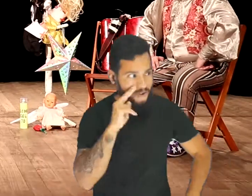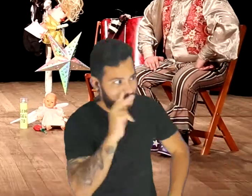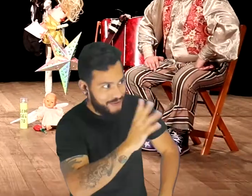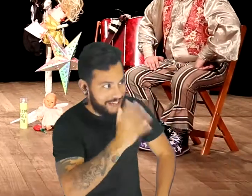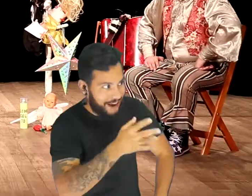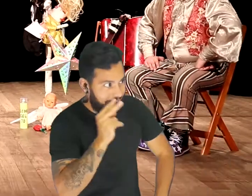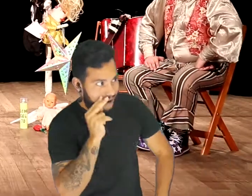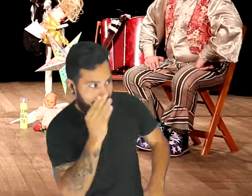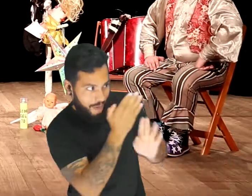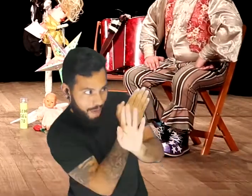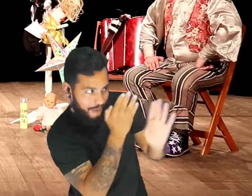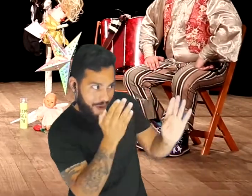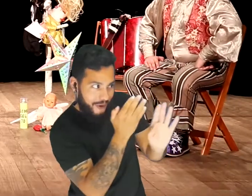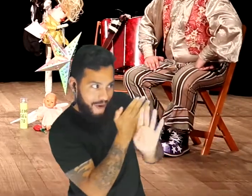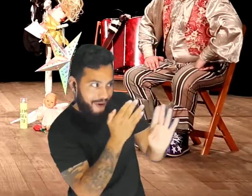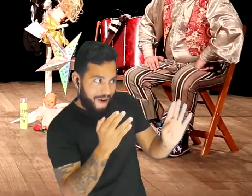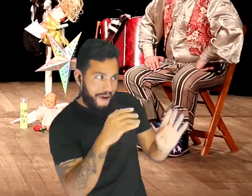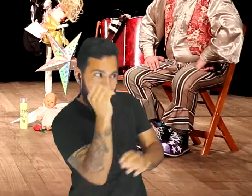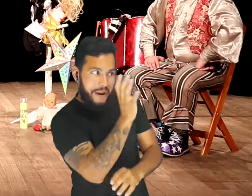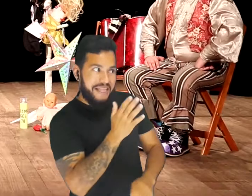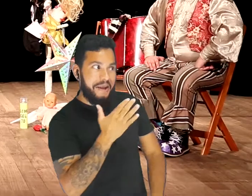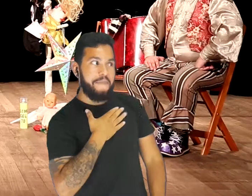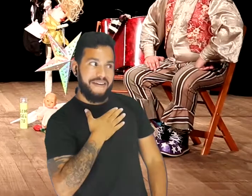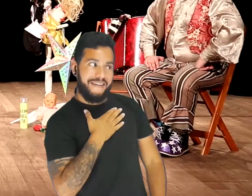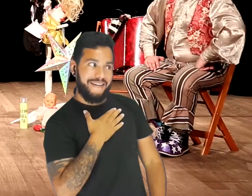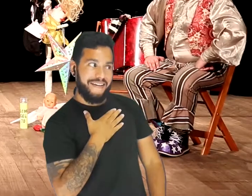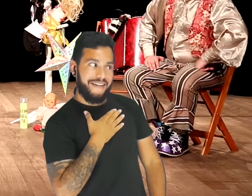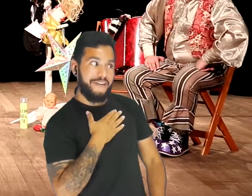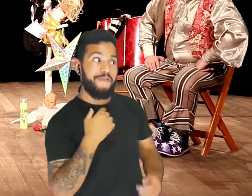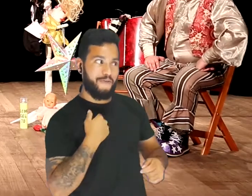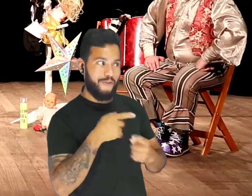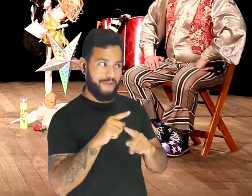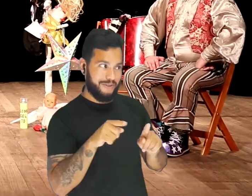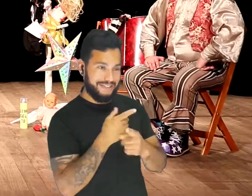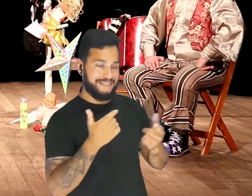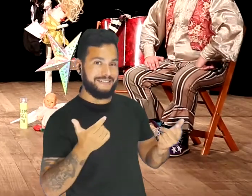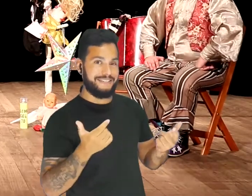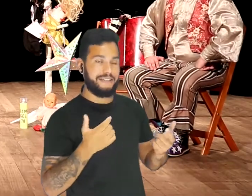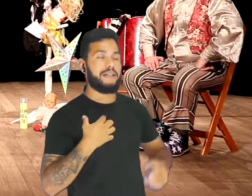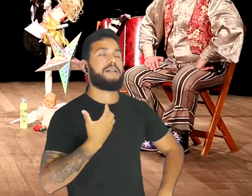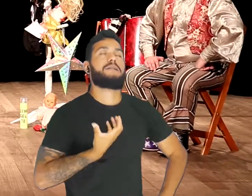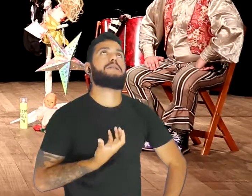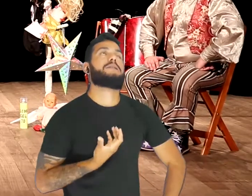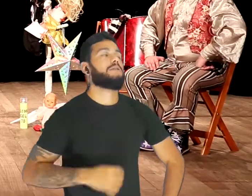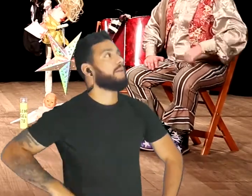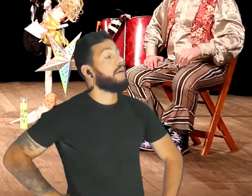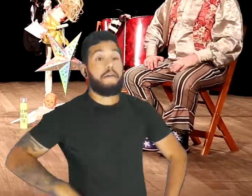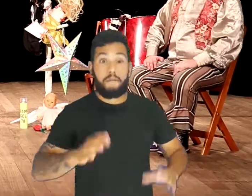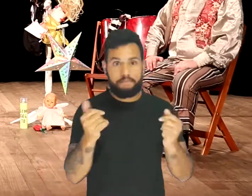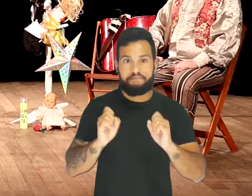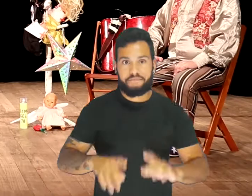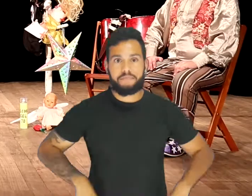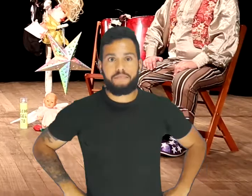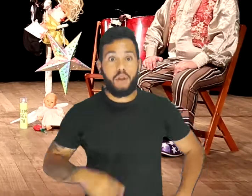vi aqui, pátria minha. Tá, duas, então. Eu já vi aqui, ó. Fácil. Eu já vi pátria minha daqui, não ó. Não é eu já vi. Pátria minha. Eu vou cantar